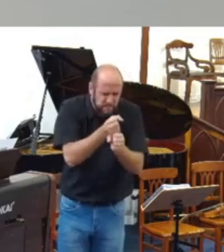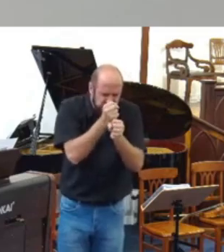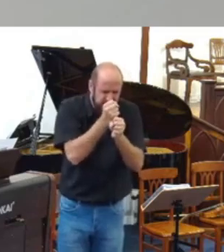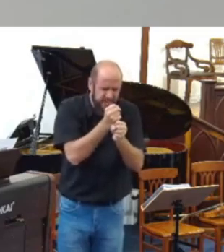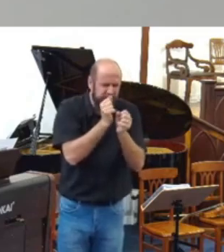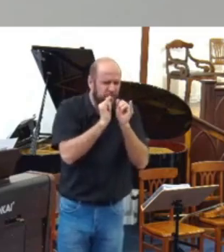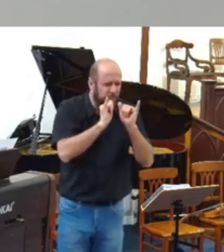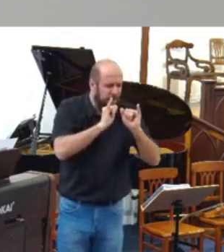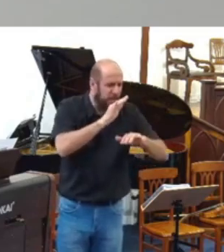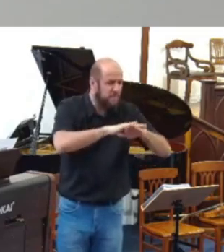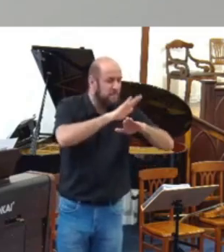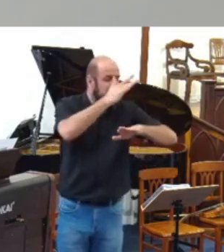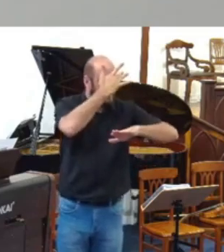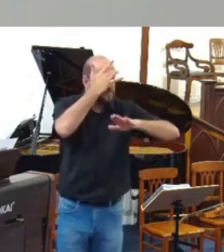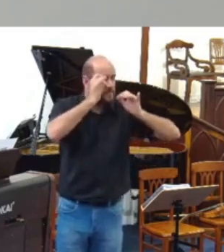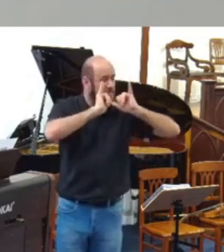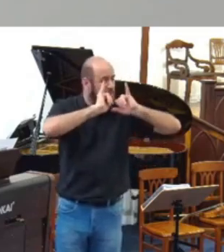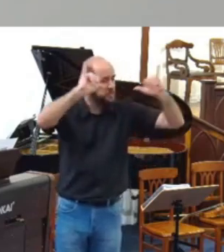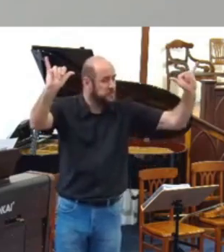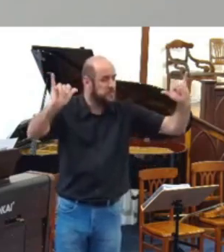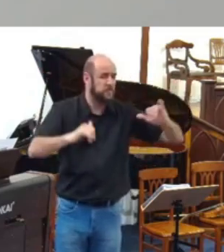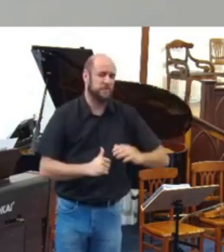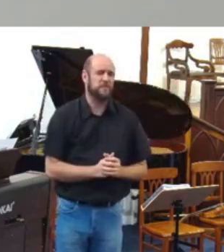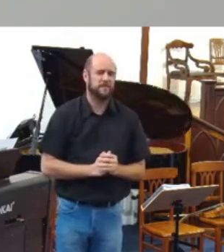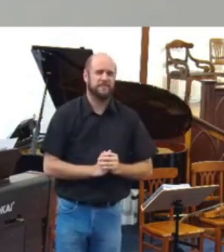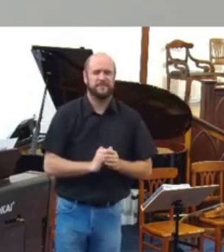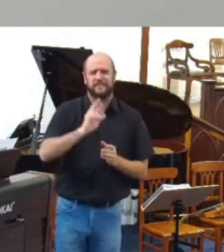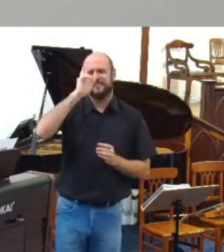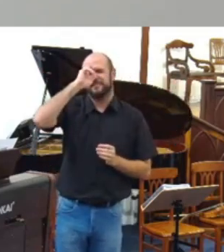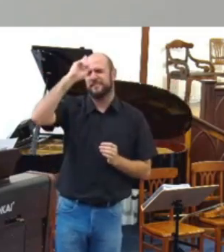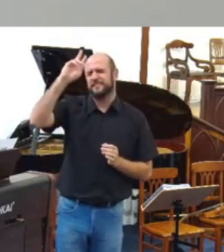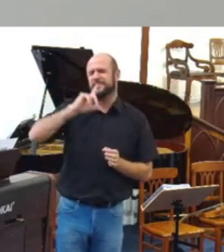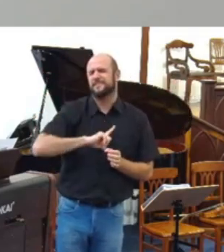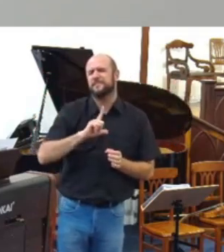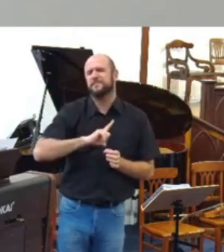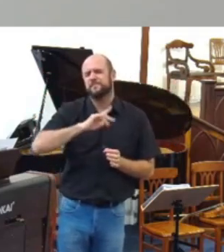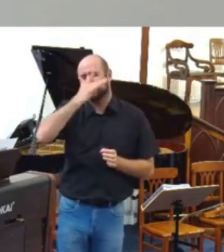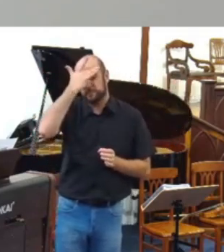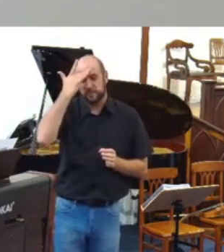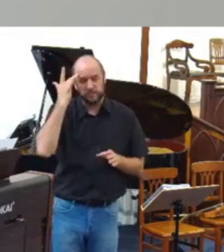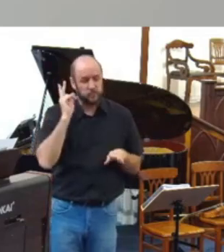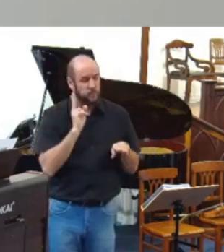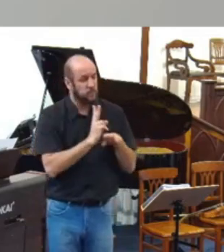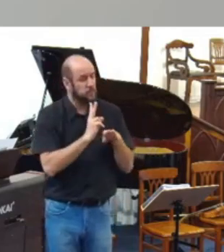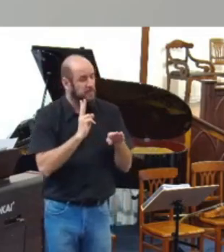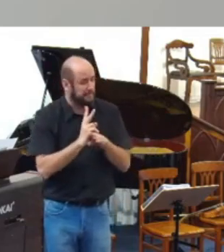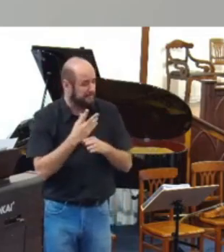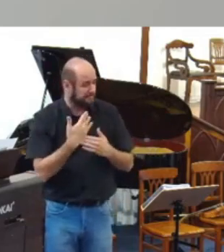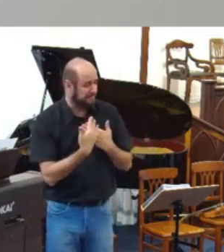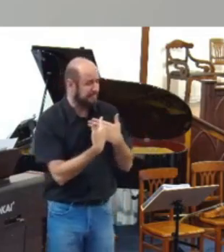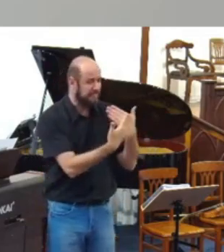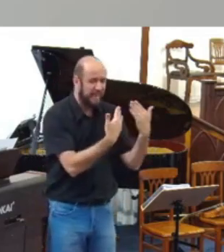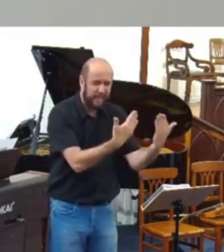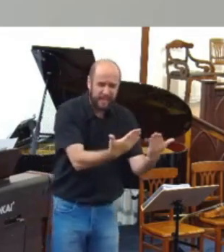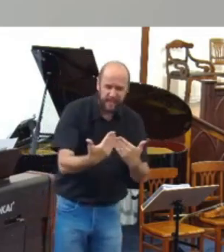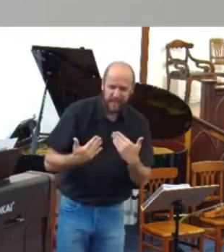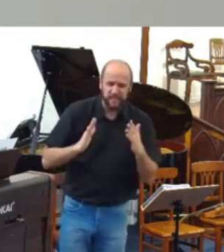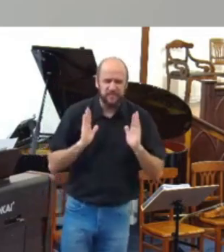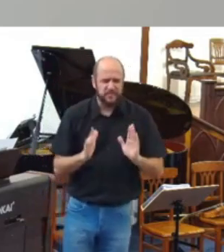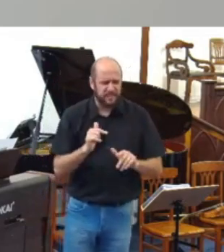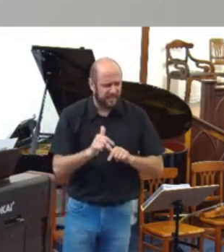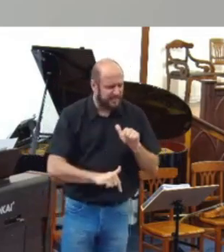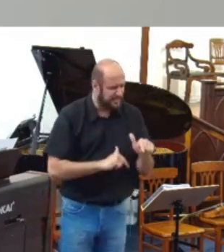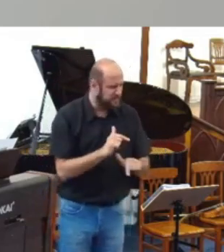falar para mais pessoas. Senhor, nós temos irmãos tão ligados ao cuidado ao próximo, que já têm feito trabalhos